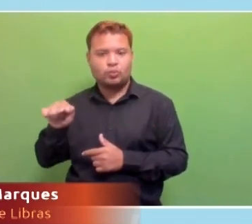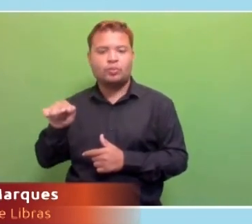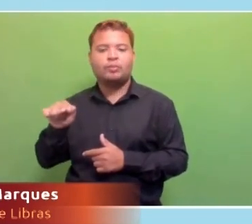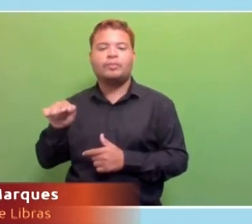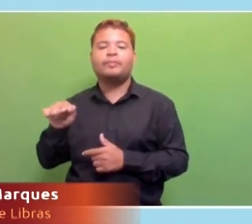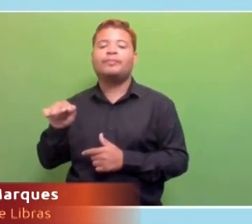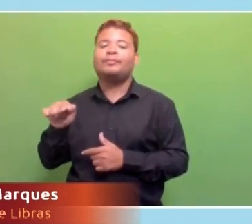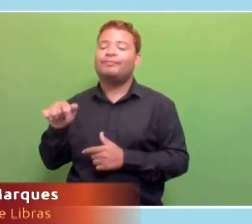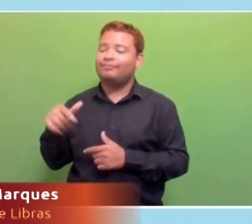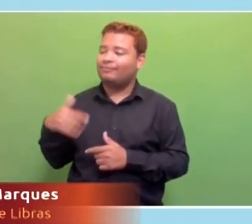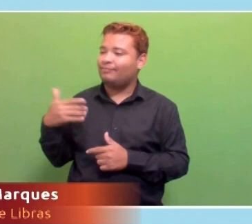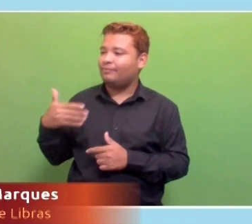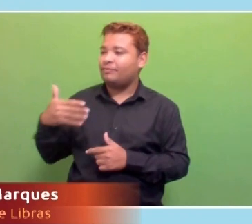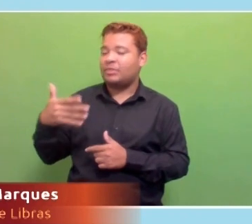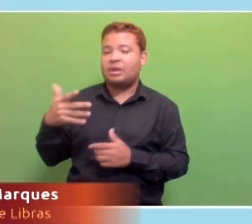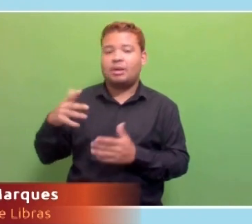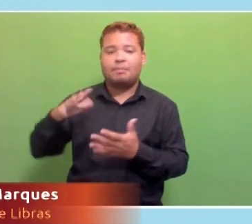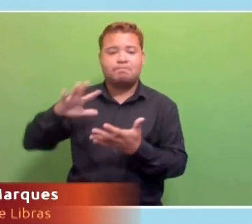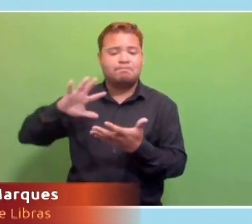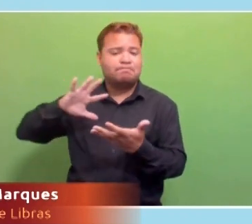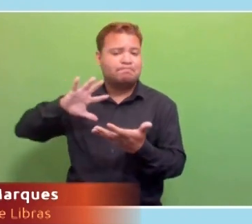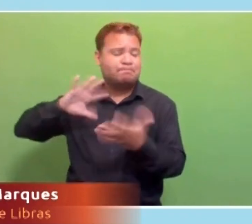entrando por um certo colapso.